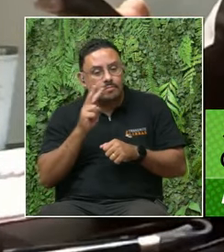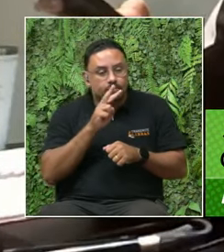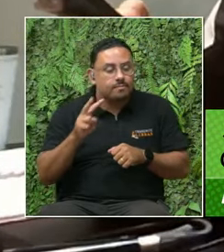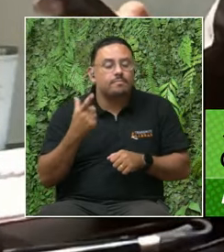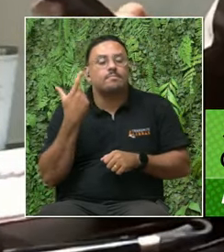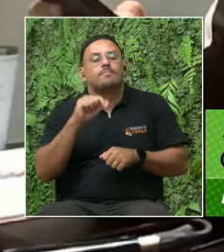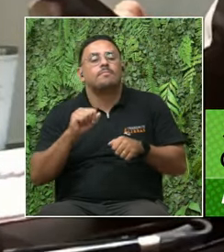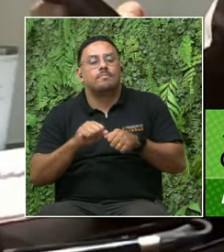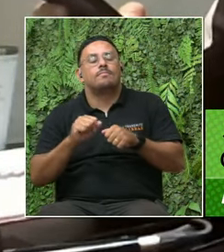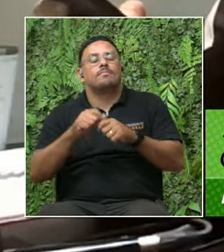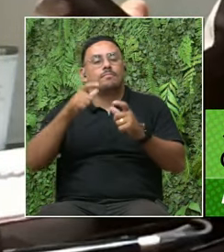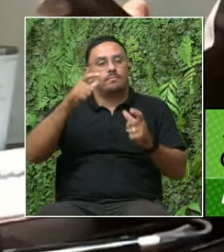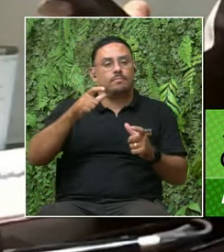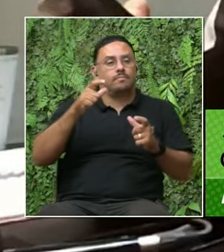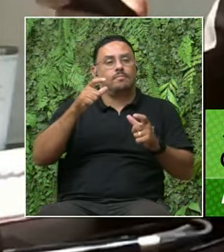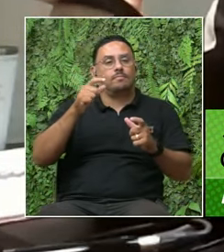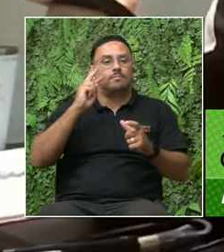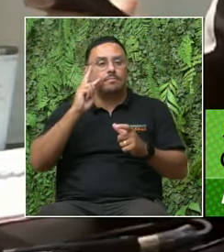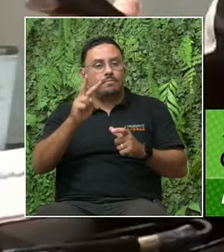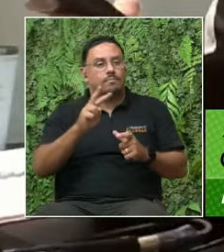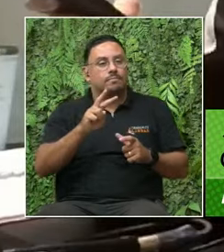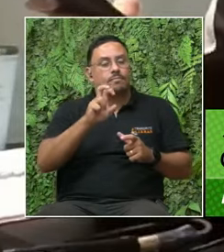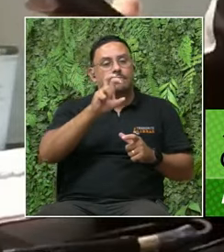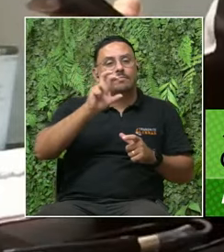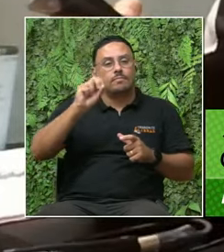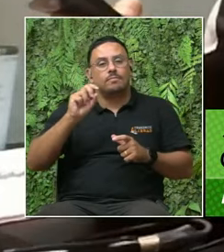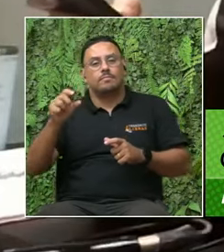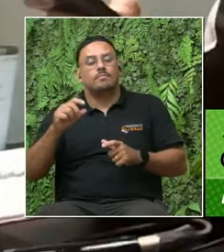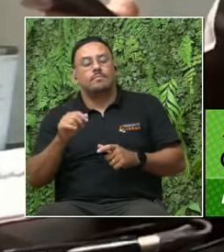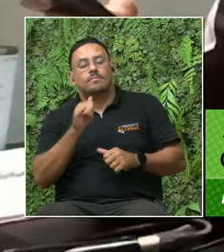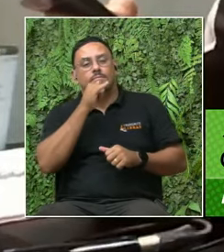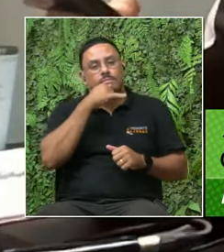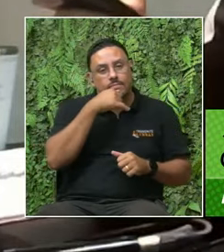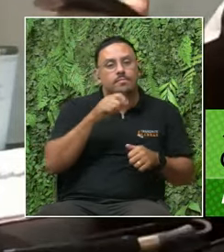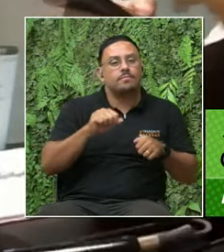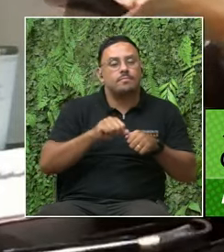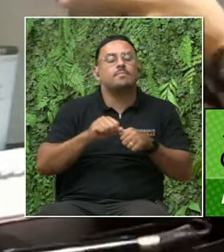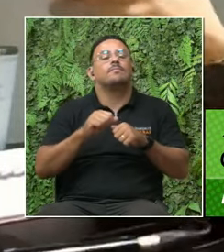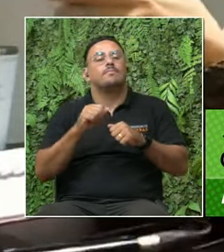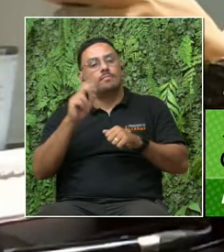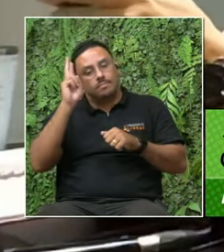iaen b50 sol